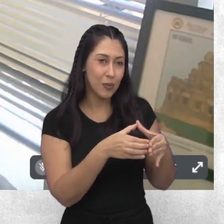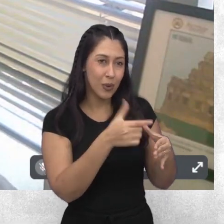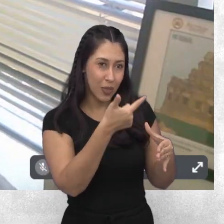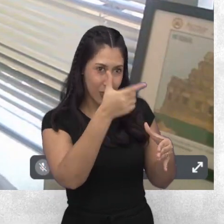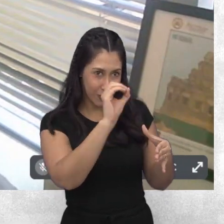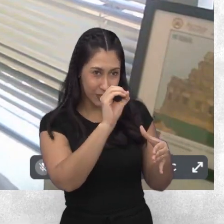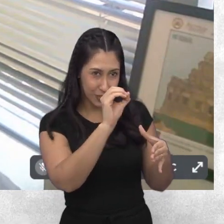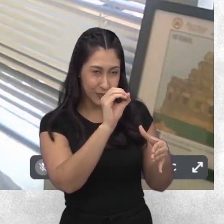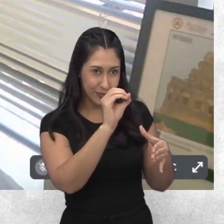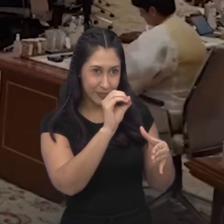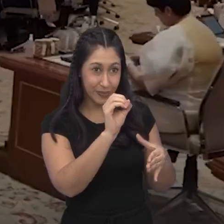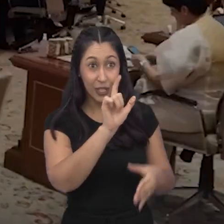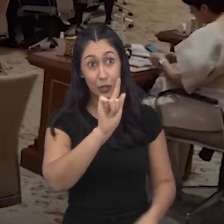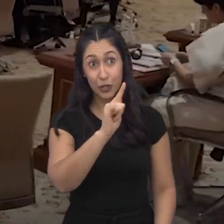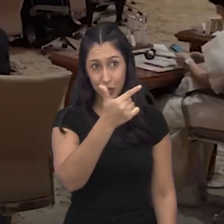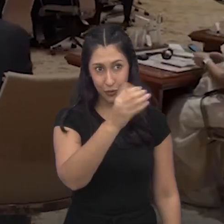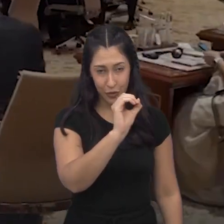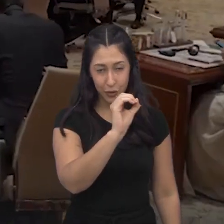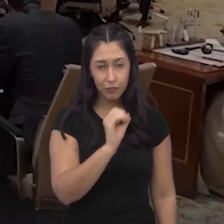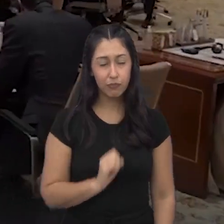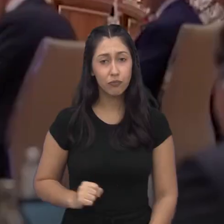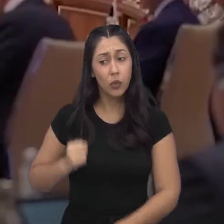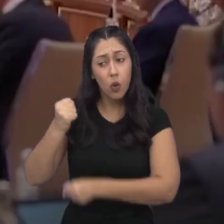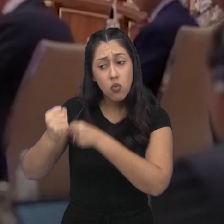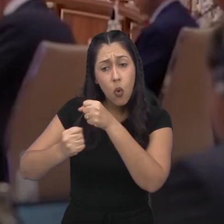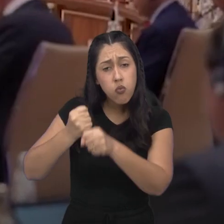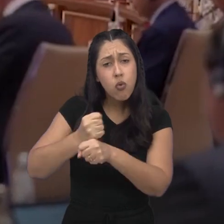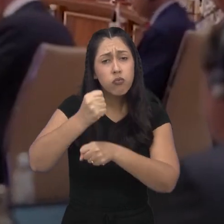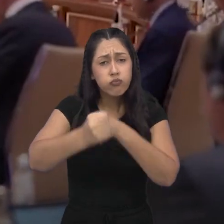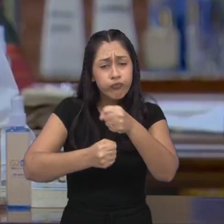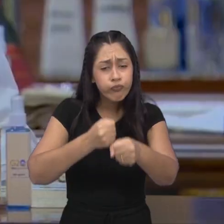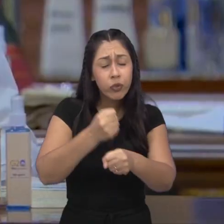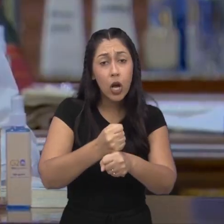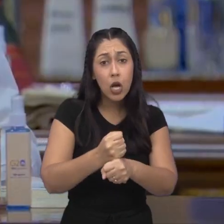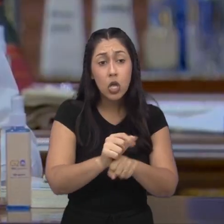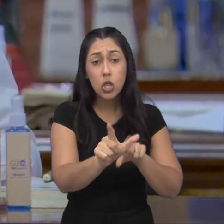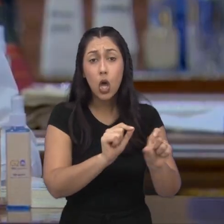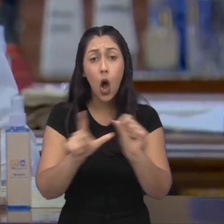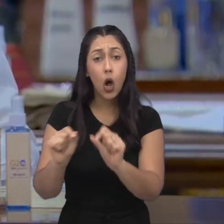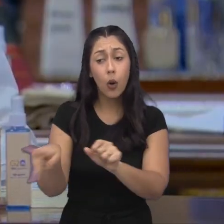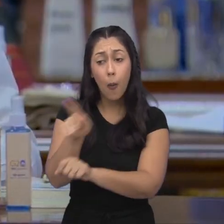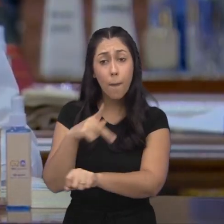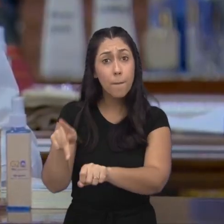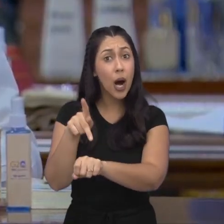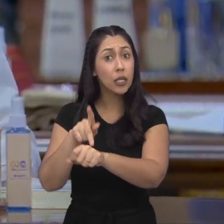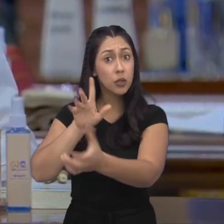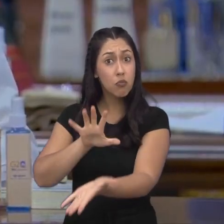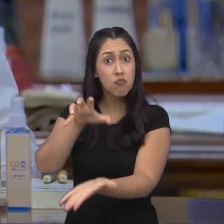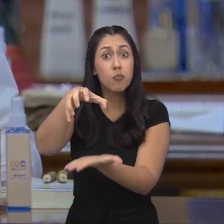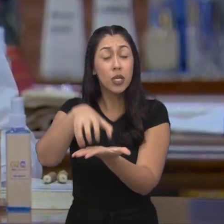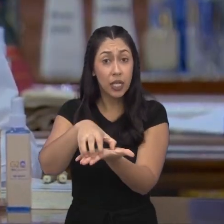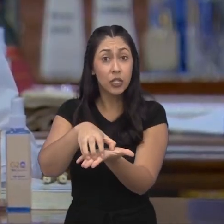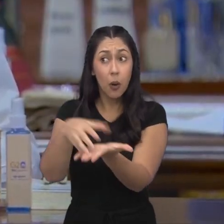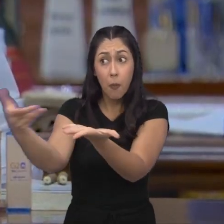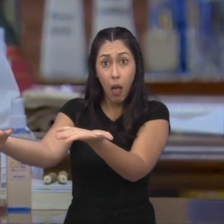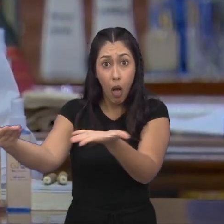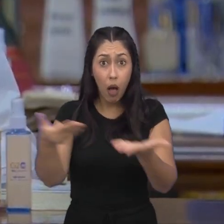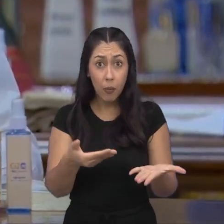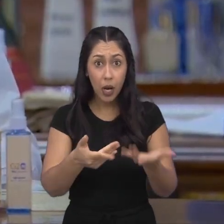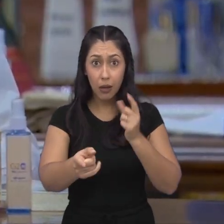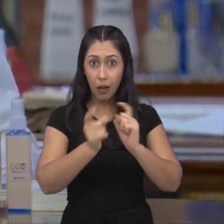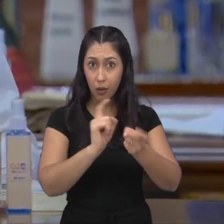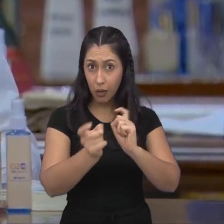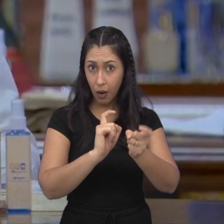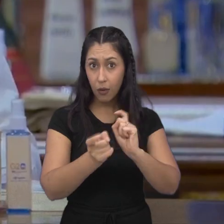dos 20, o G20. Anualmente, um país preside o G20 e é designado como sede para receber os